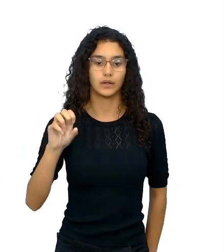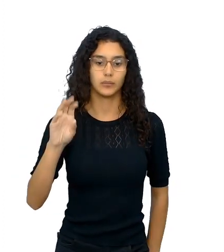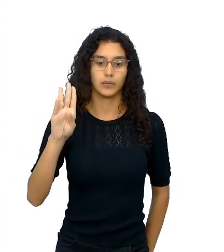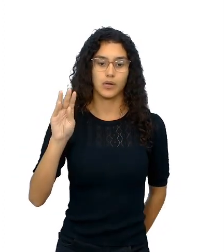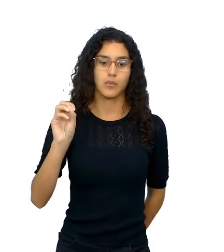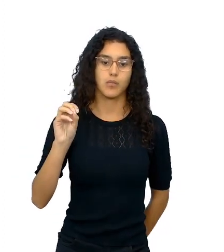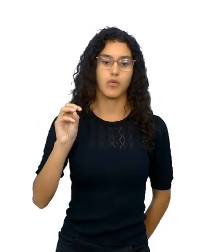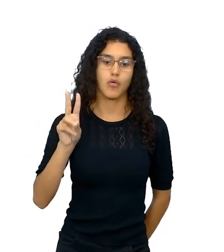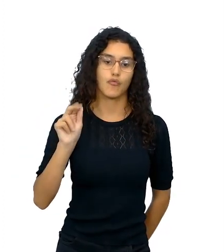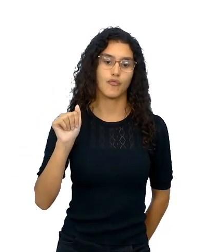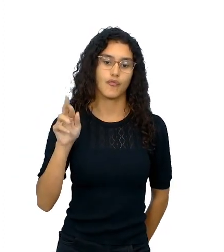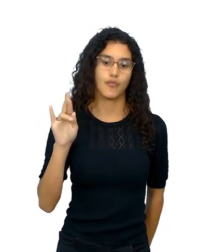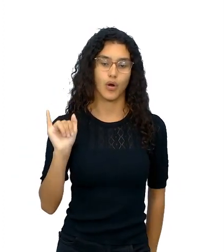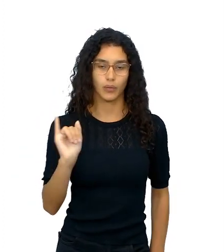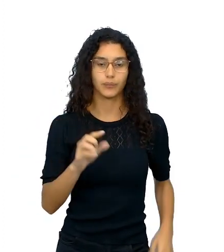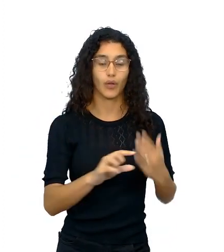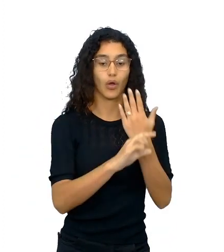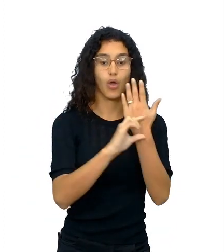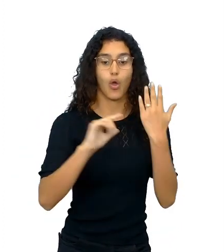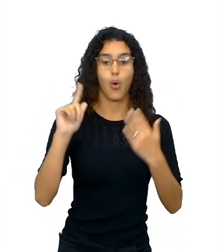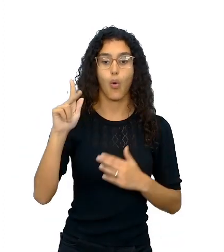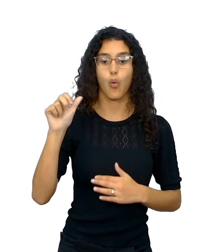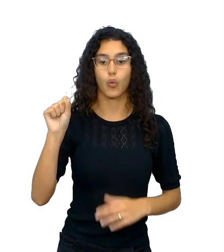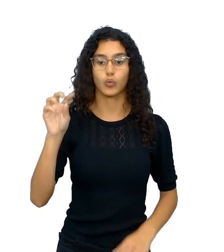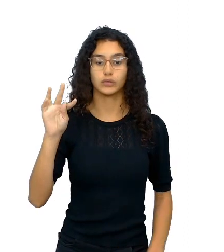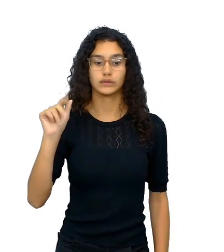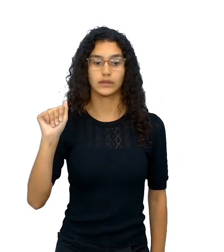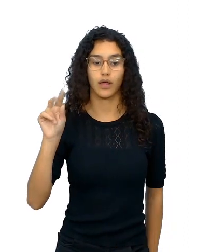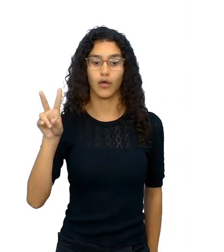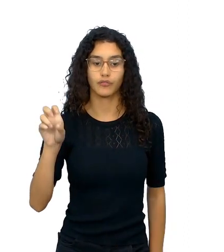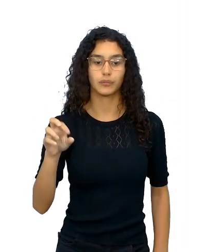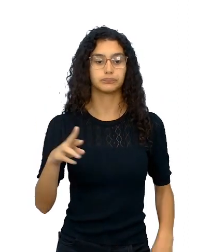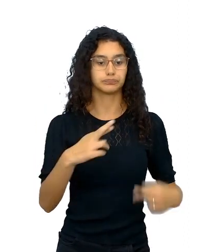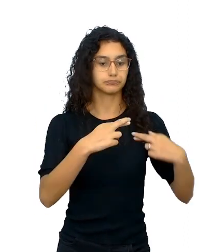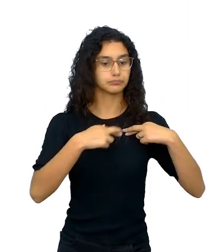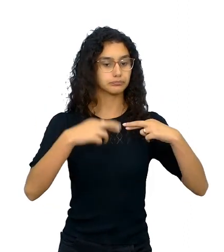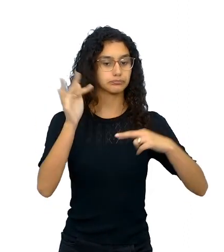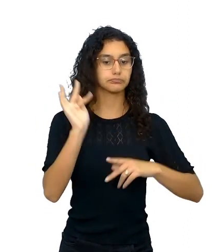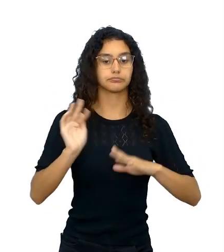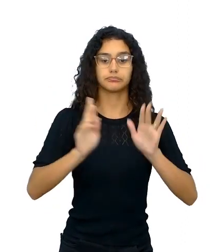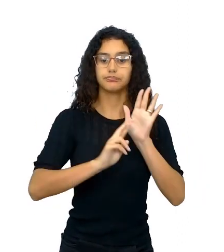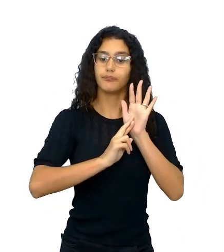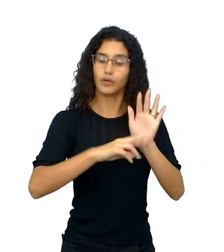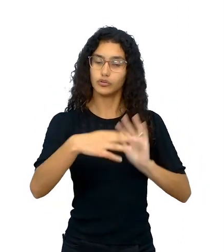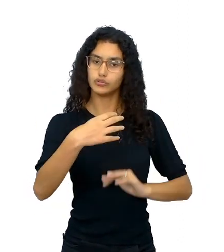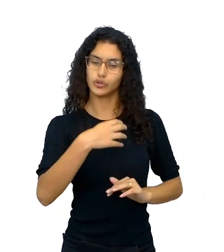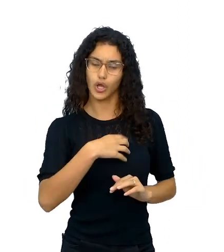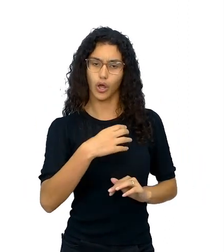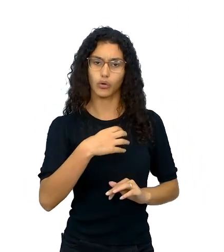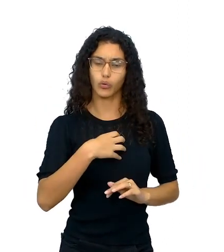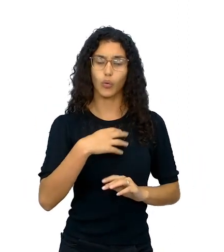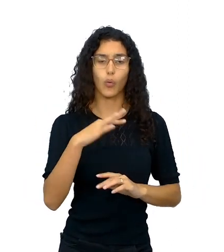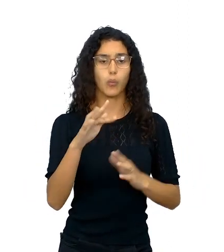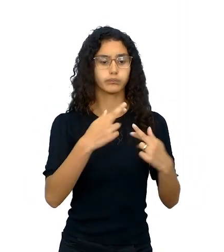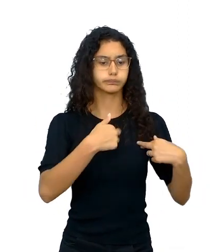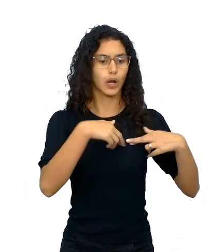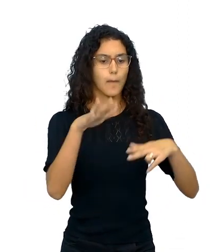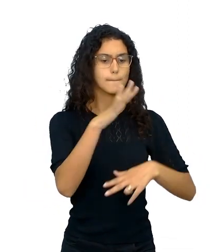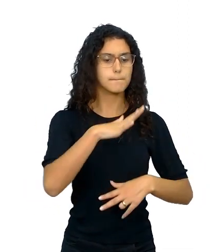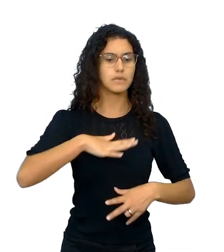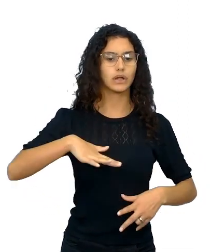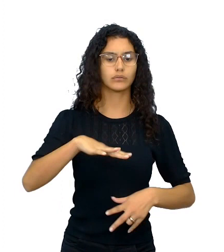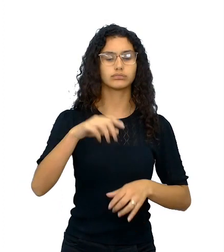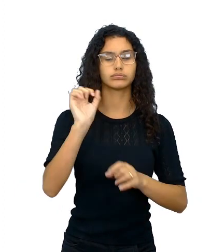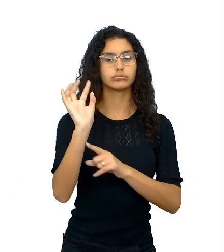Gustave Flaubert, romancista francês que apresenta por meio de sua obra um romance constituído em um cenário em que